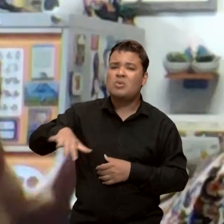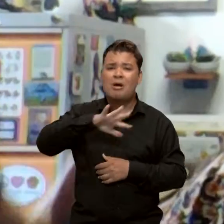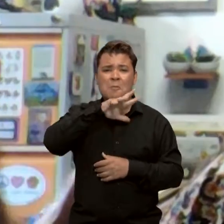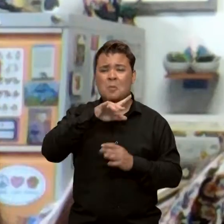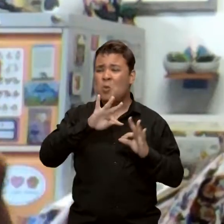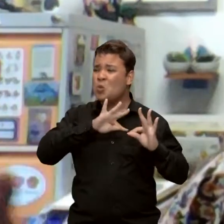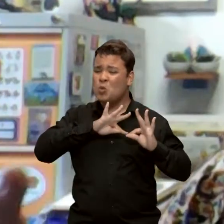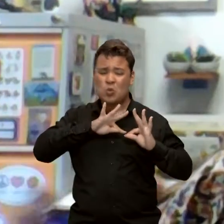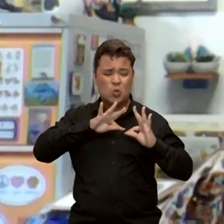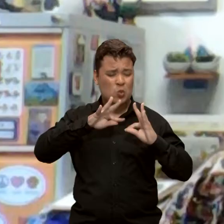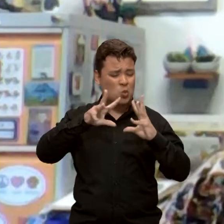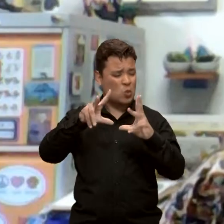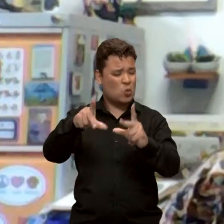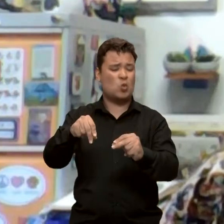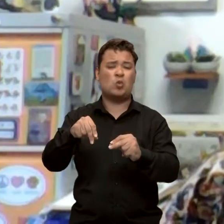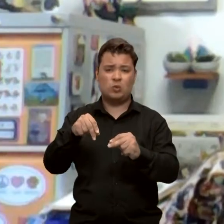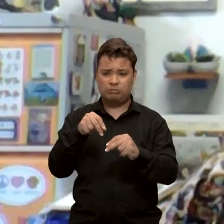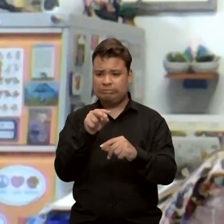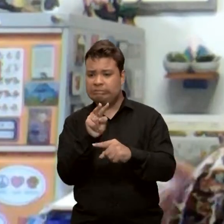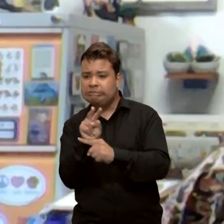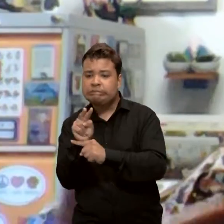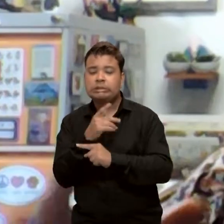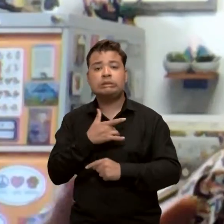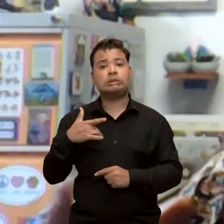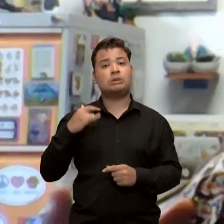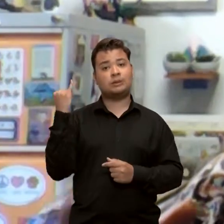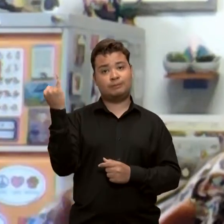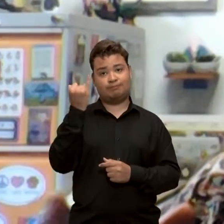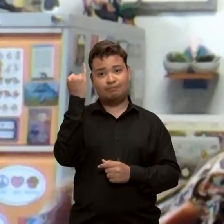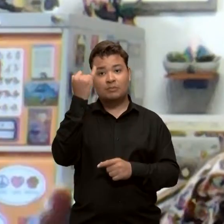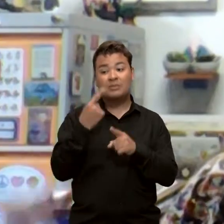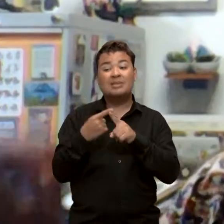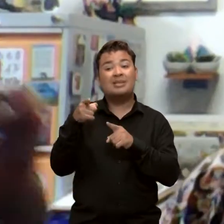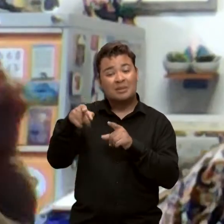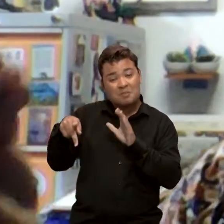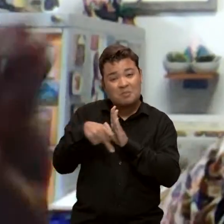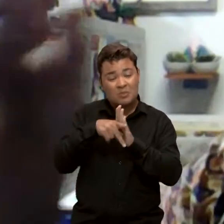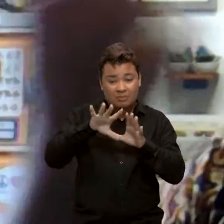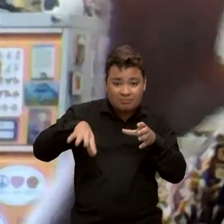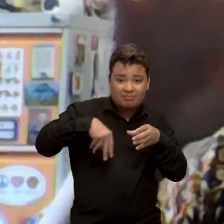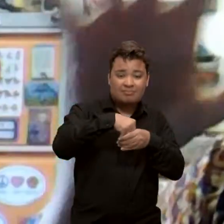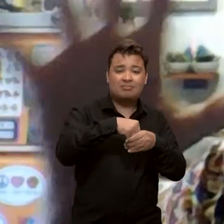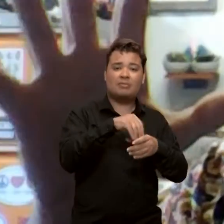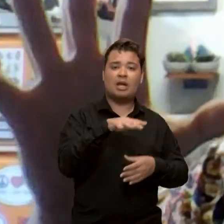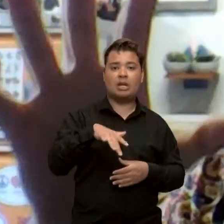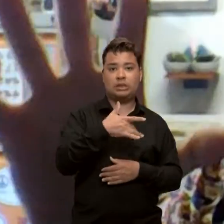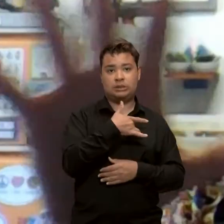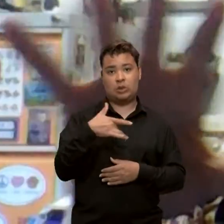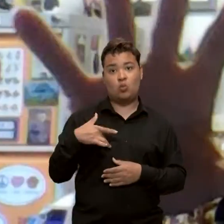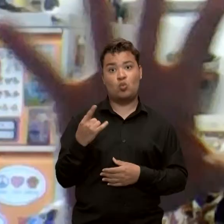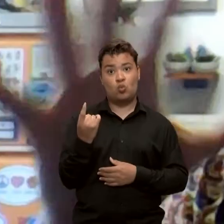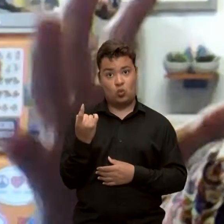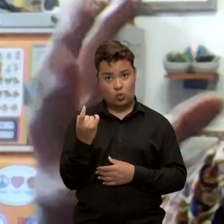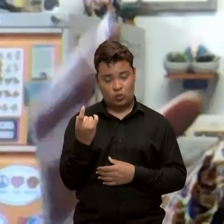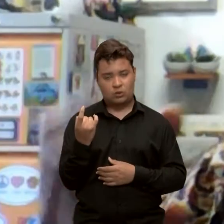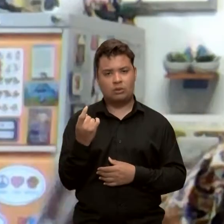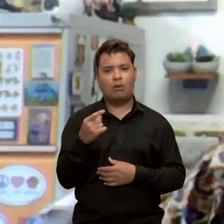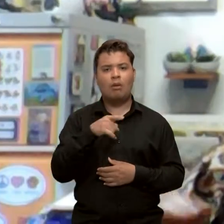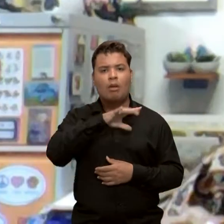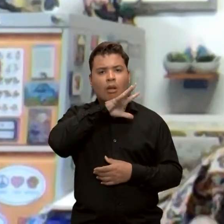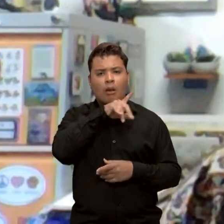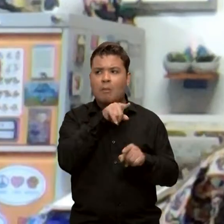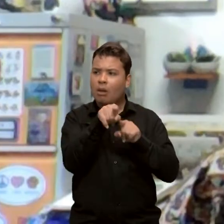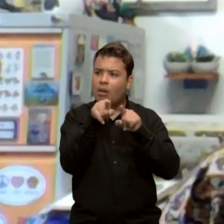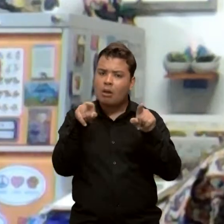silvestres compõem essa parte importantíssima da saúde única e que são animais que estão cada vez